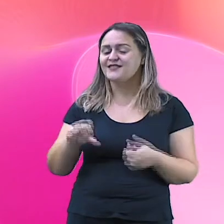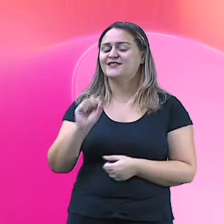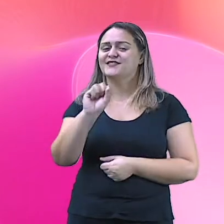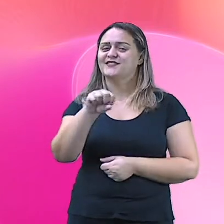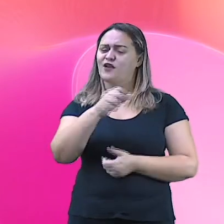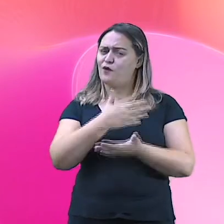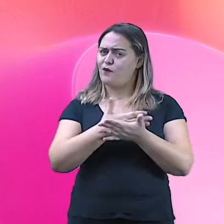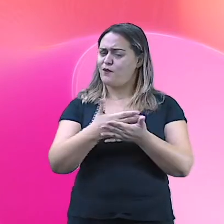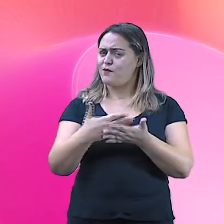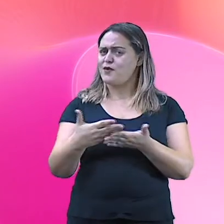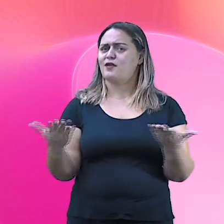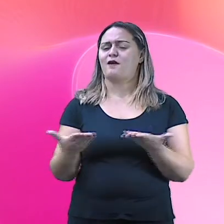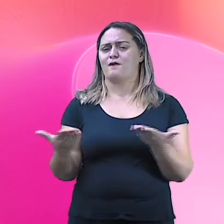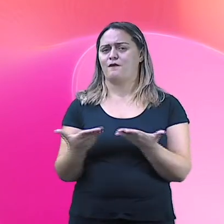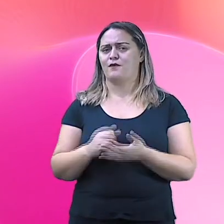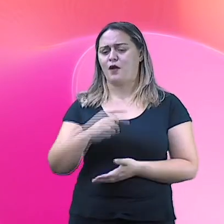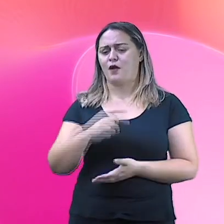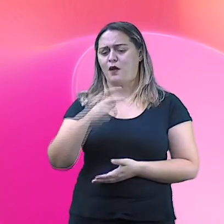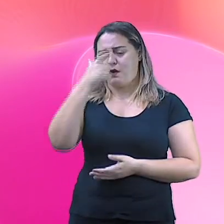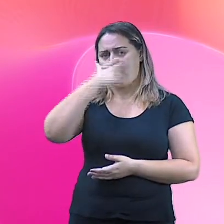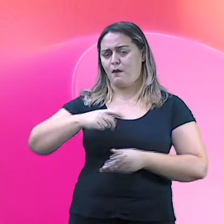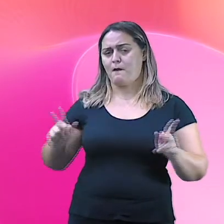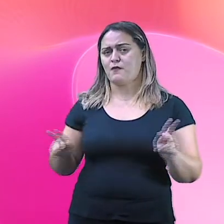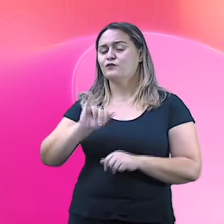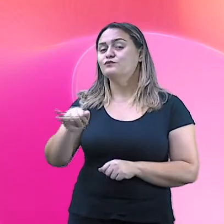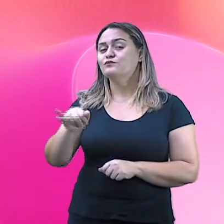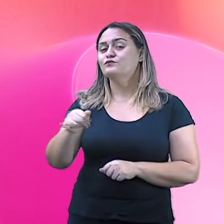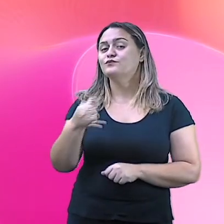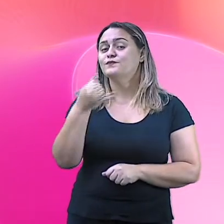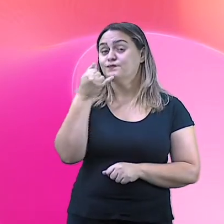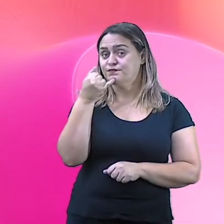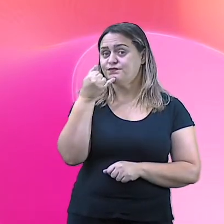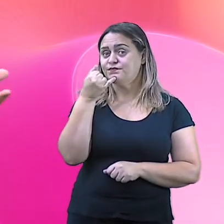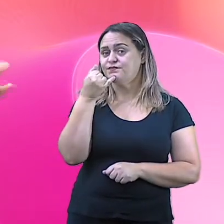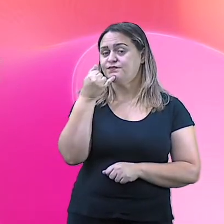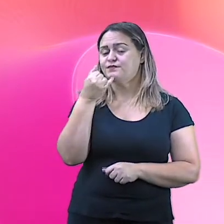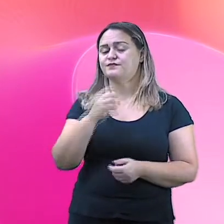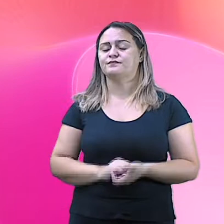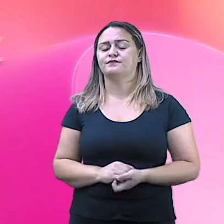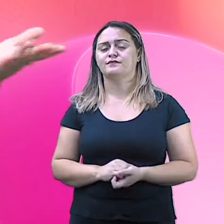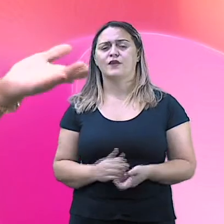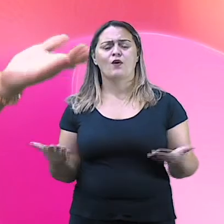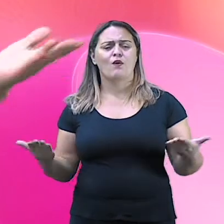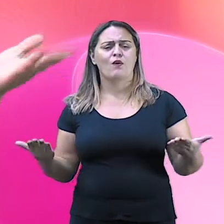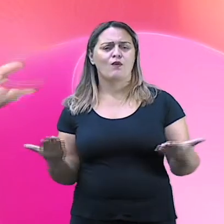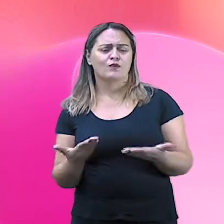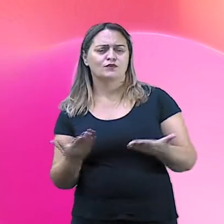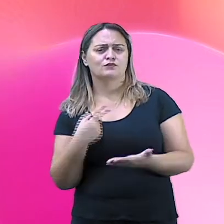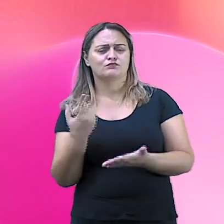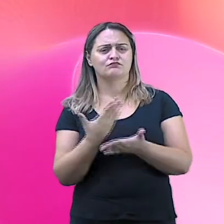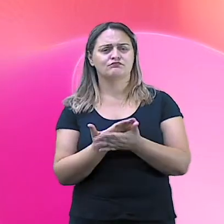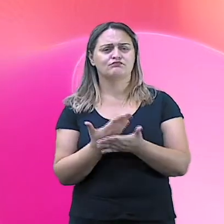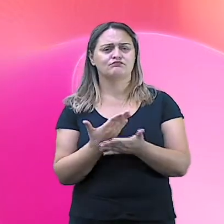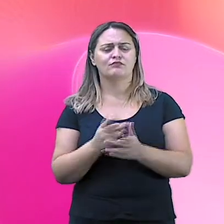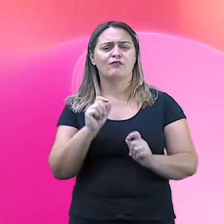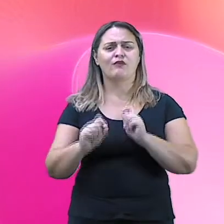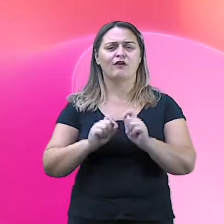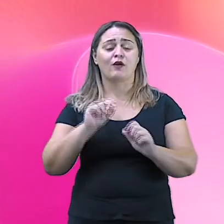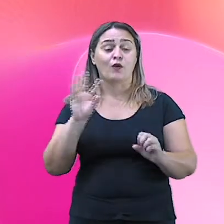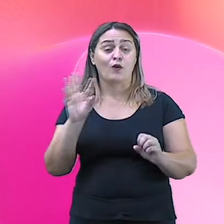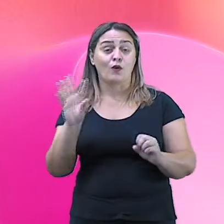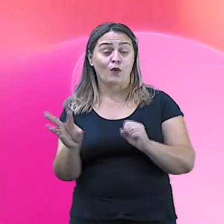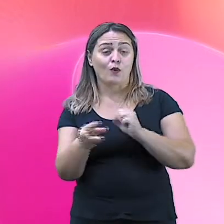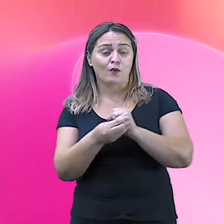começar a nossa aula. Eu sou a professora Juliana e hoje falaremos sobre complemento verbal. Isso